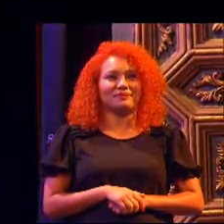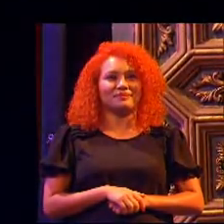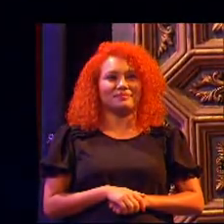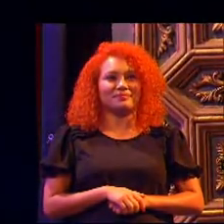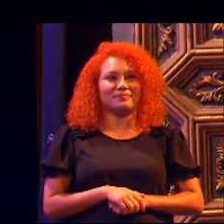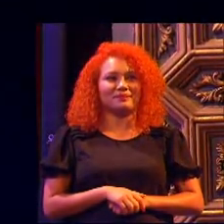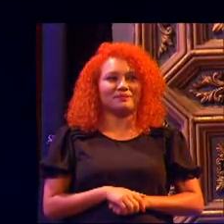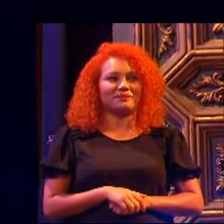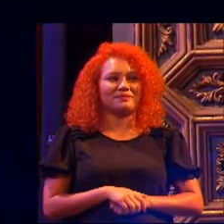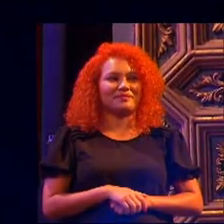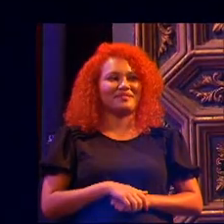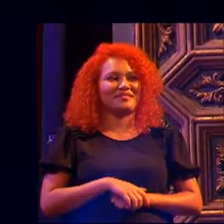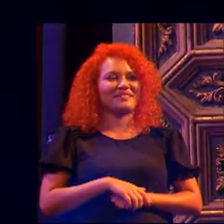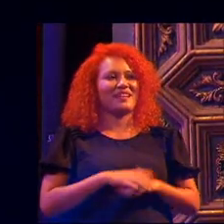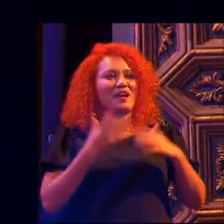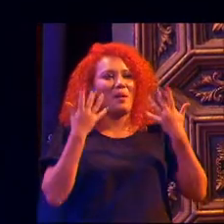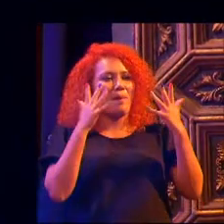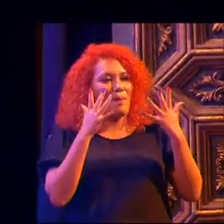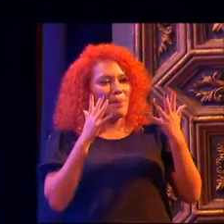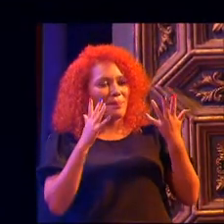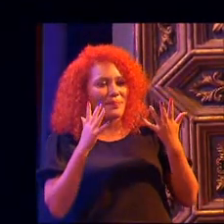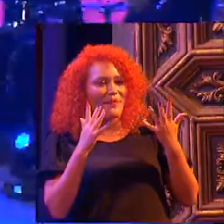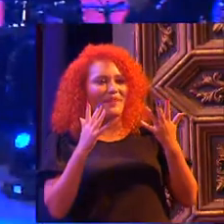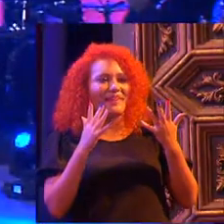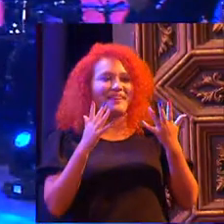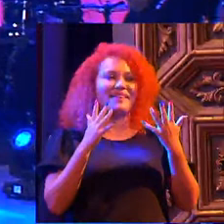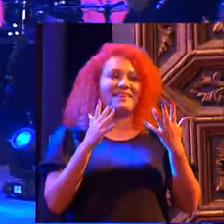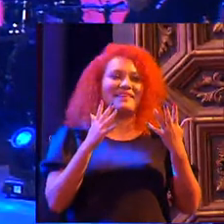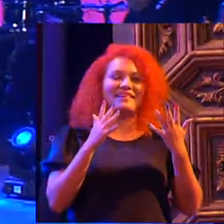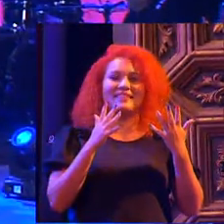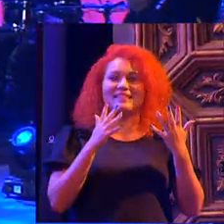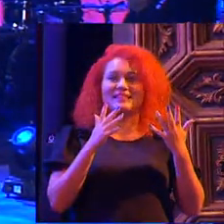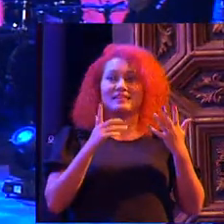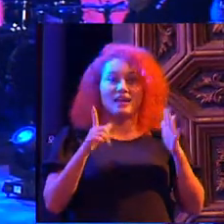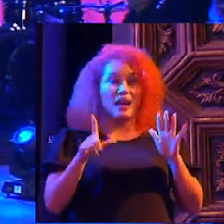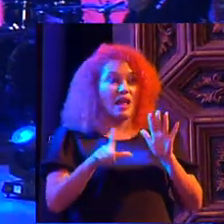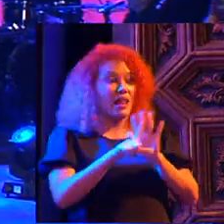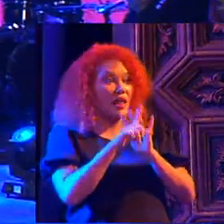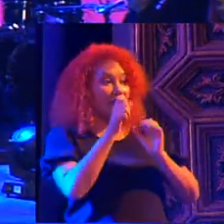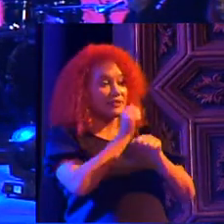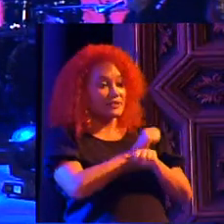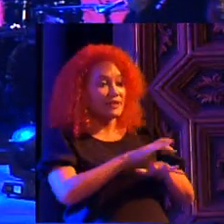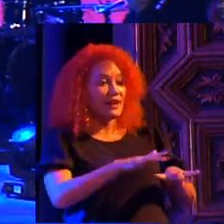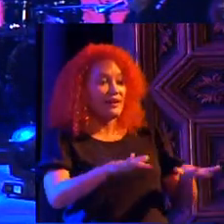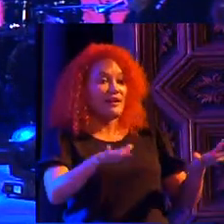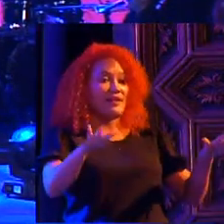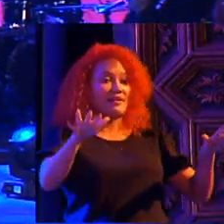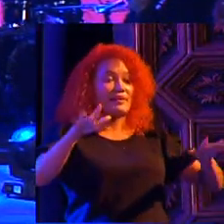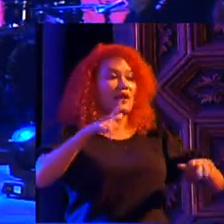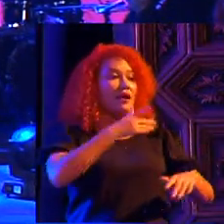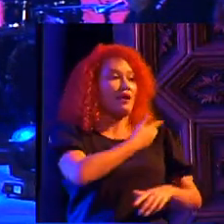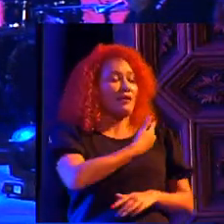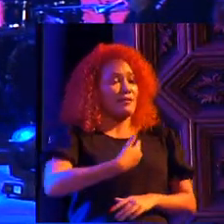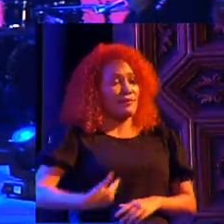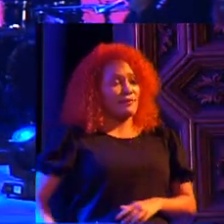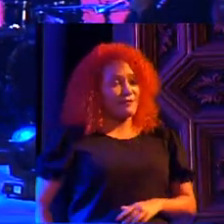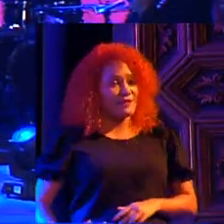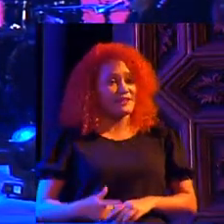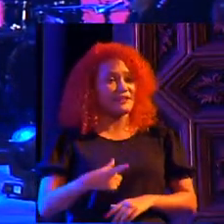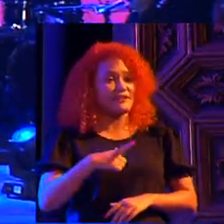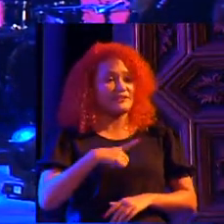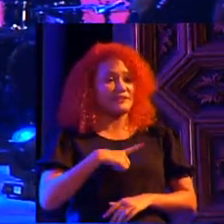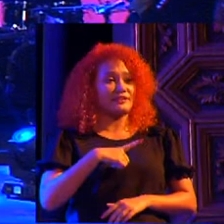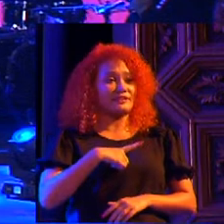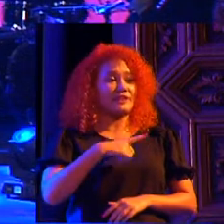Legal, Fernando, meus parabéns à Equatorial Pará, que via a Lei CMA também, a gente quer agradecer a Lei CMA, o governo do estado, que tem esse mecanismo